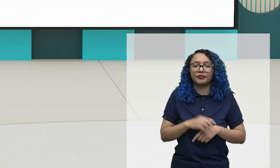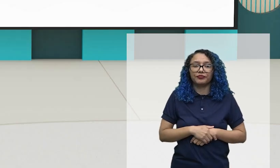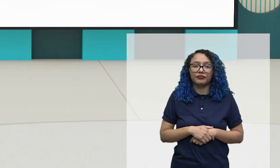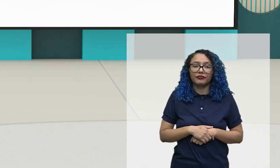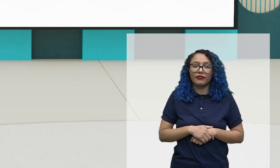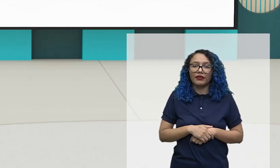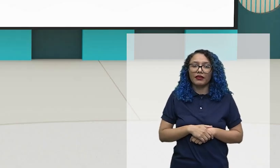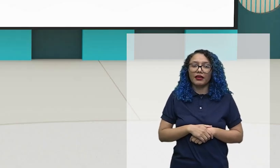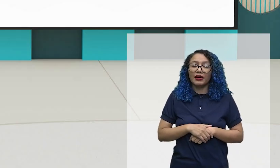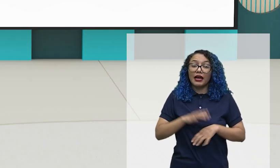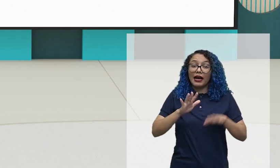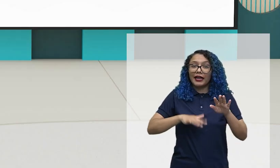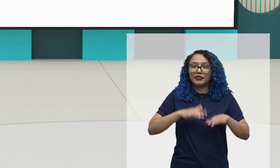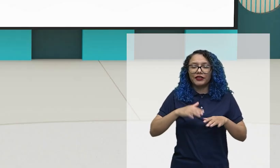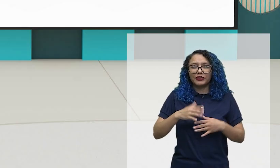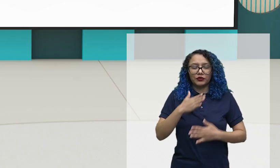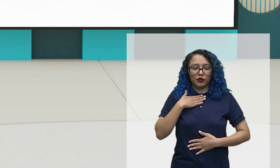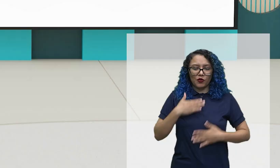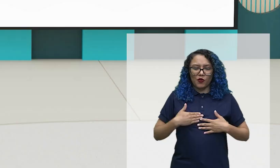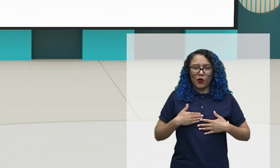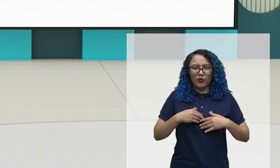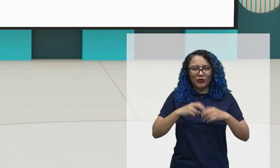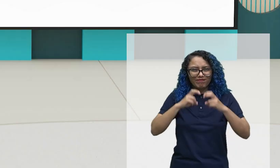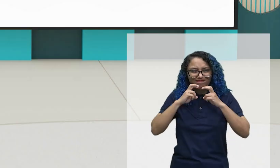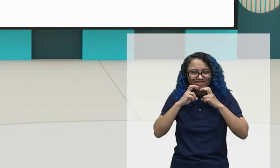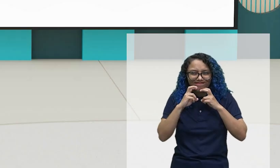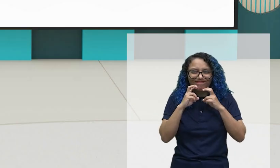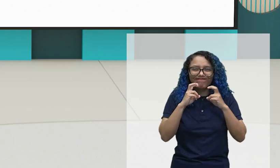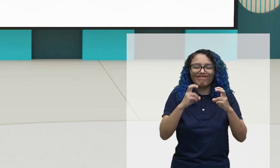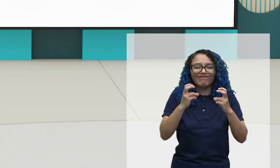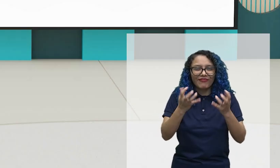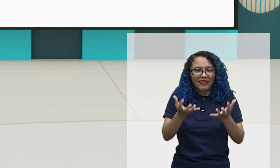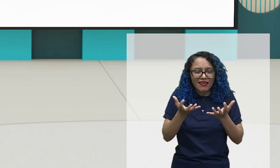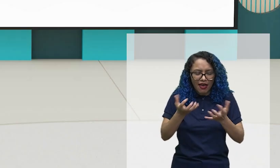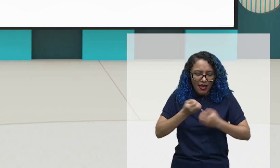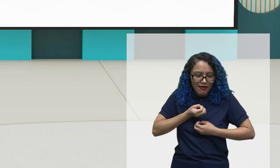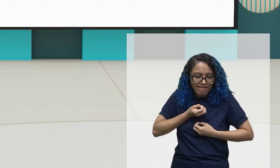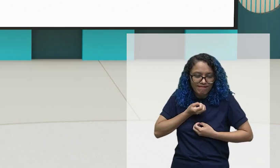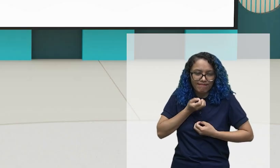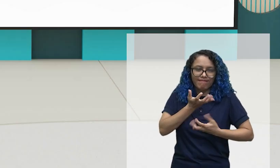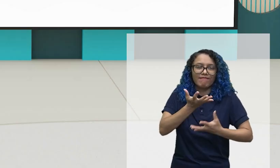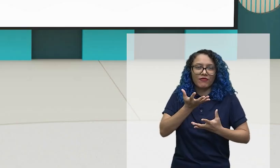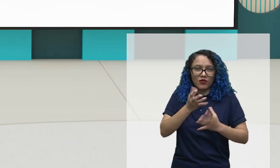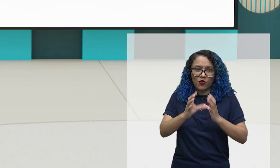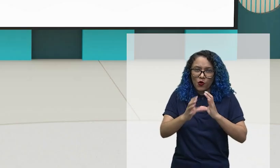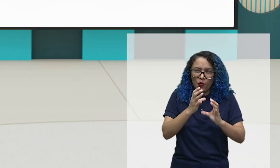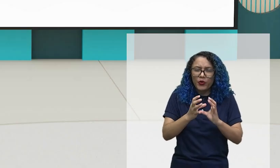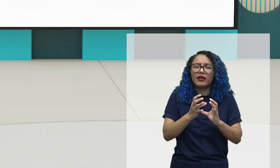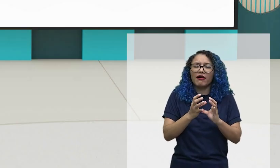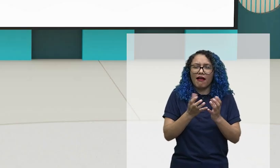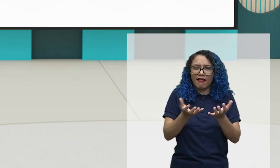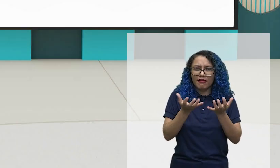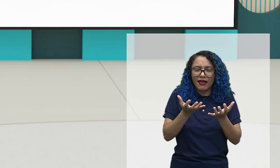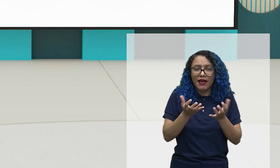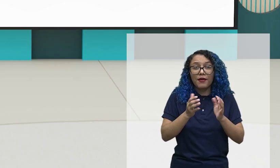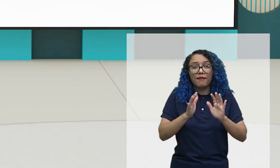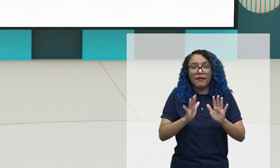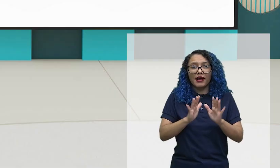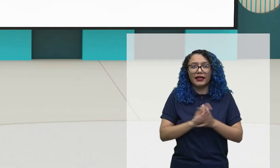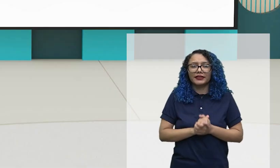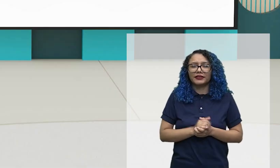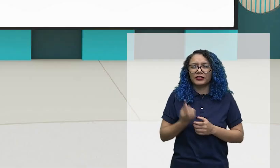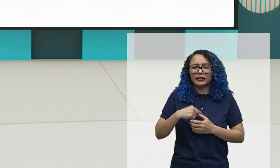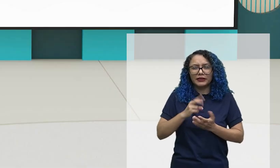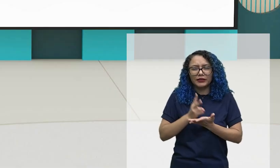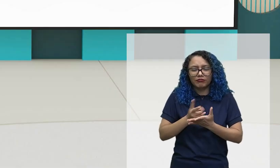valorizar. Porque quantas vezes o nosso corpo grita, pede para falar, para expressar, para comunicar dentro de